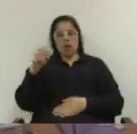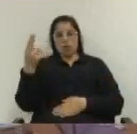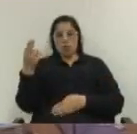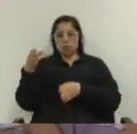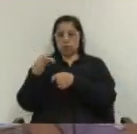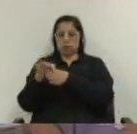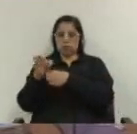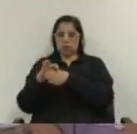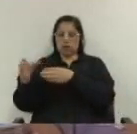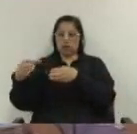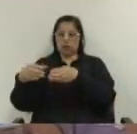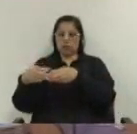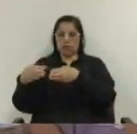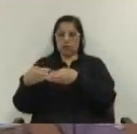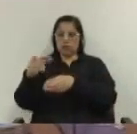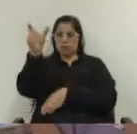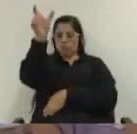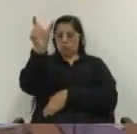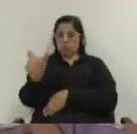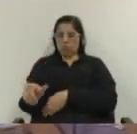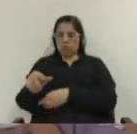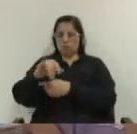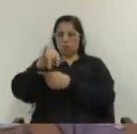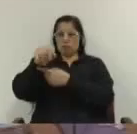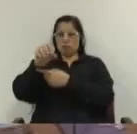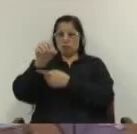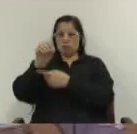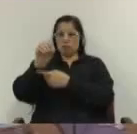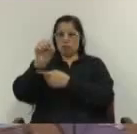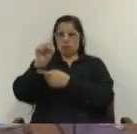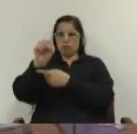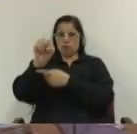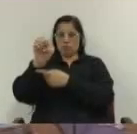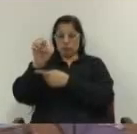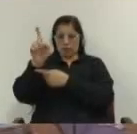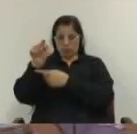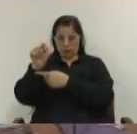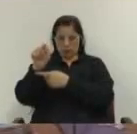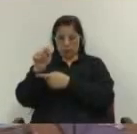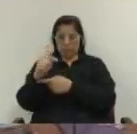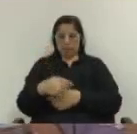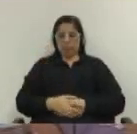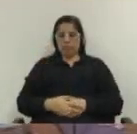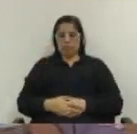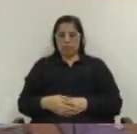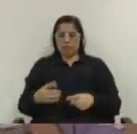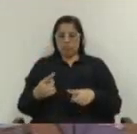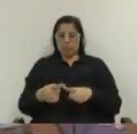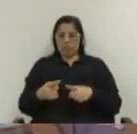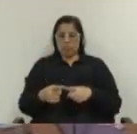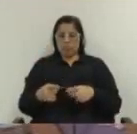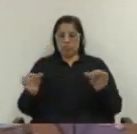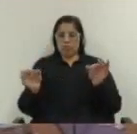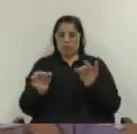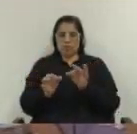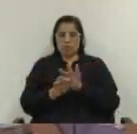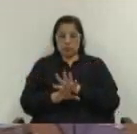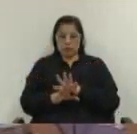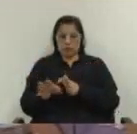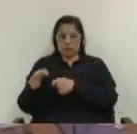época, José Eliseu Marchini de Luca, uma vez que a completa execução do contrato do ponto de vista